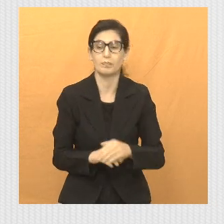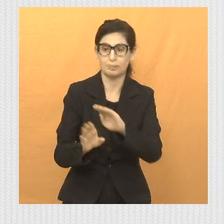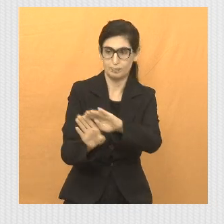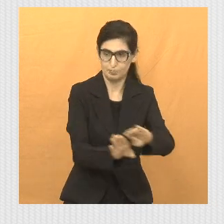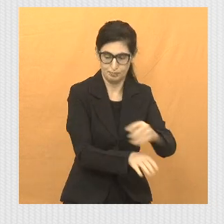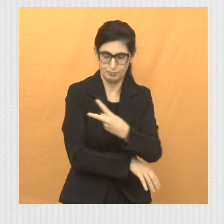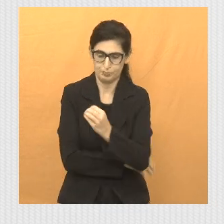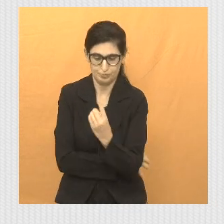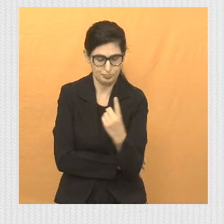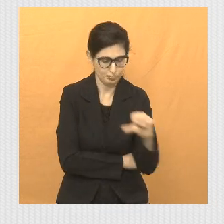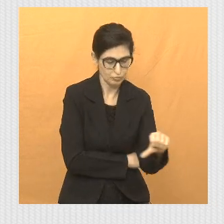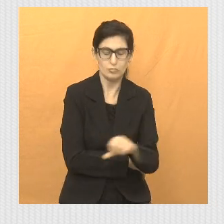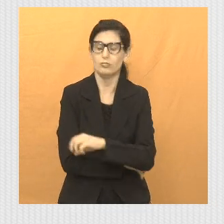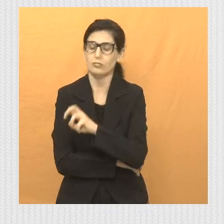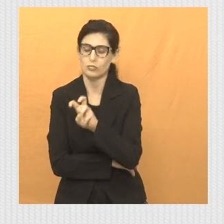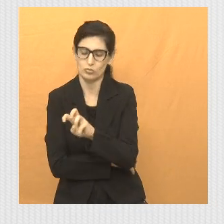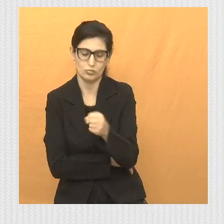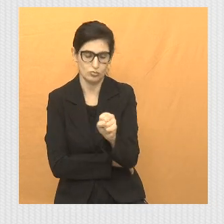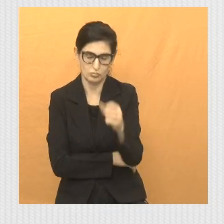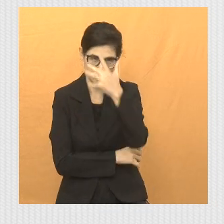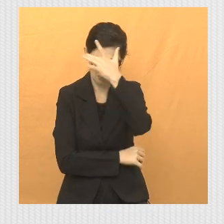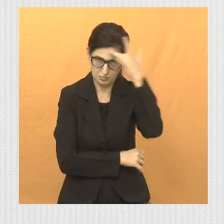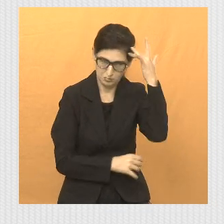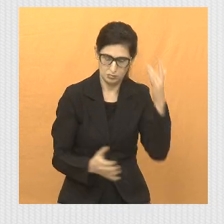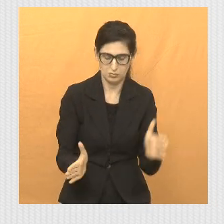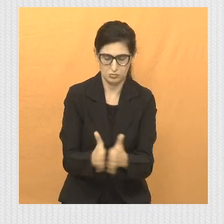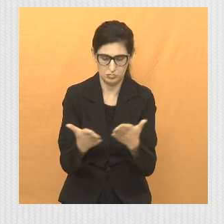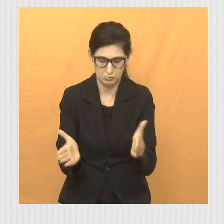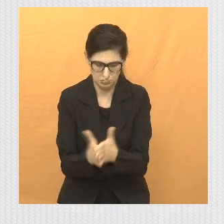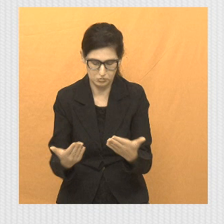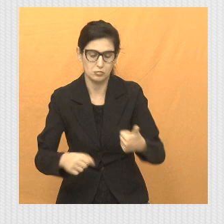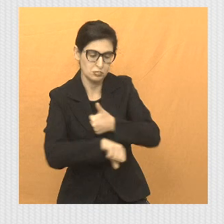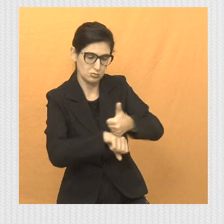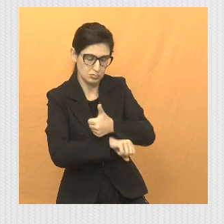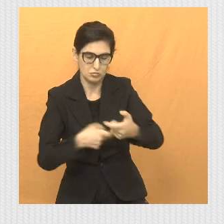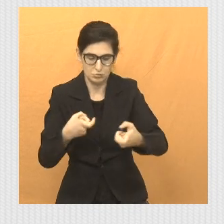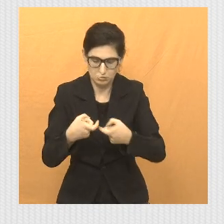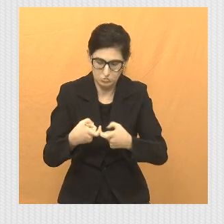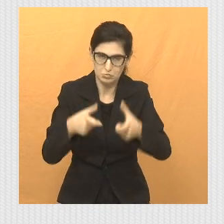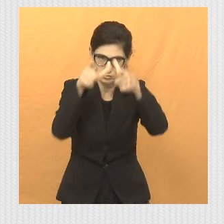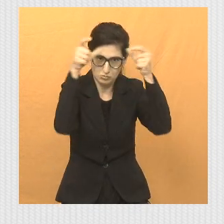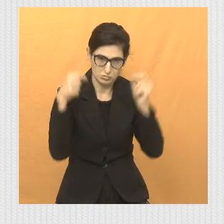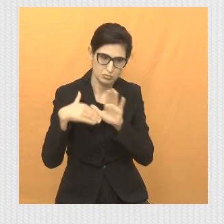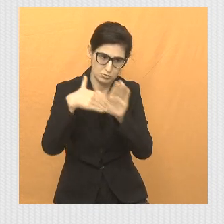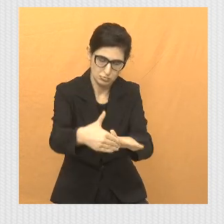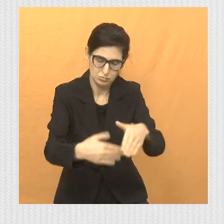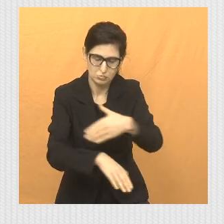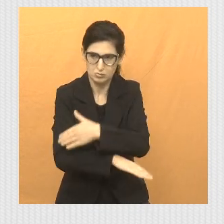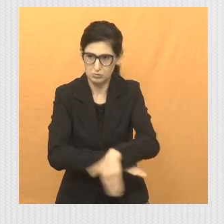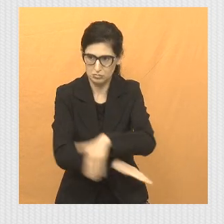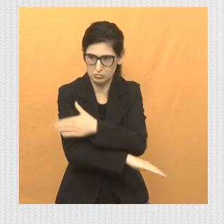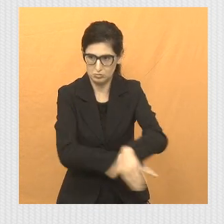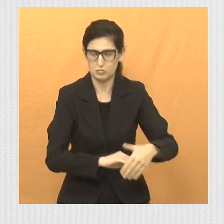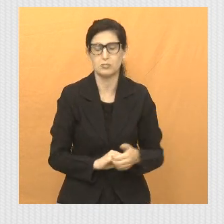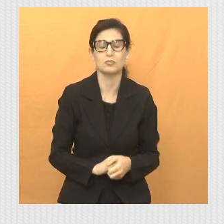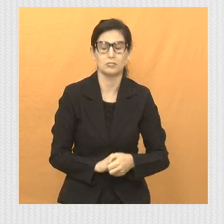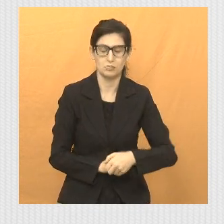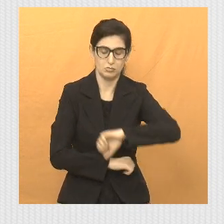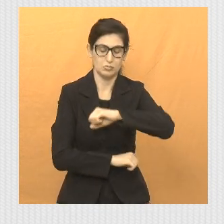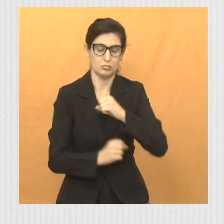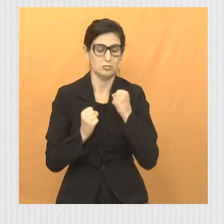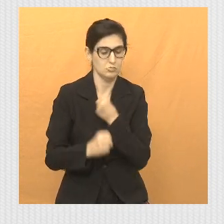58 pessoas em situação de rua acompanhadas e fechamos o primeiro quadrimestre com